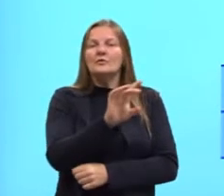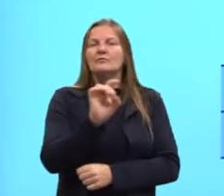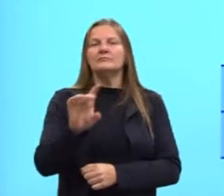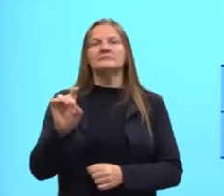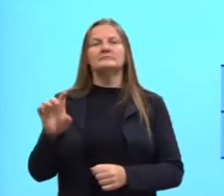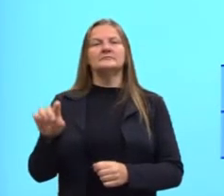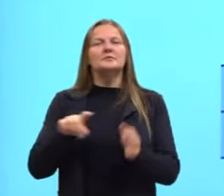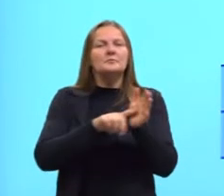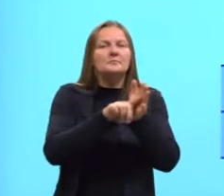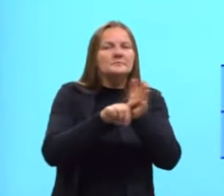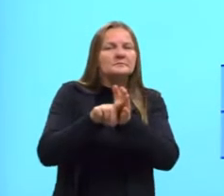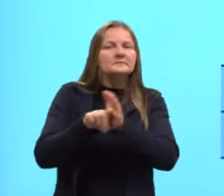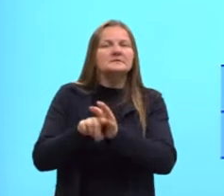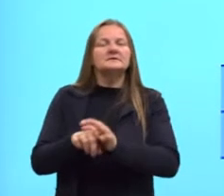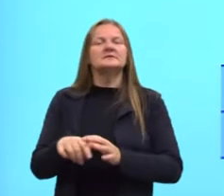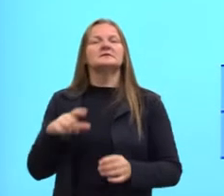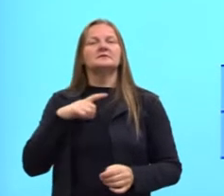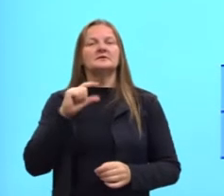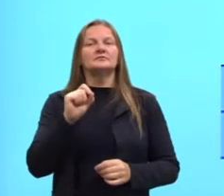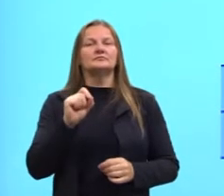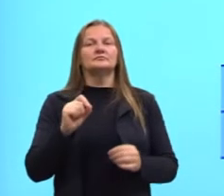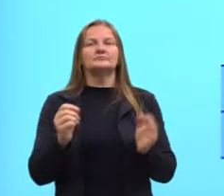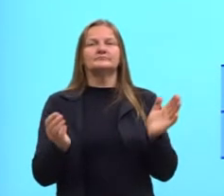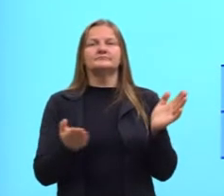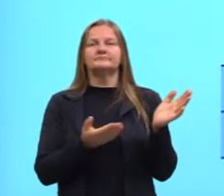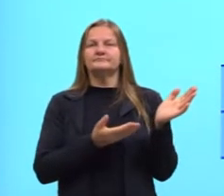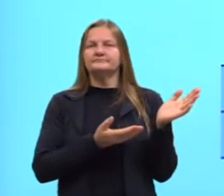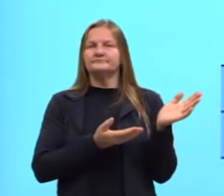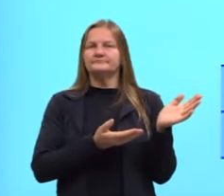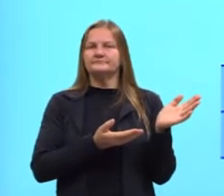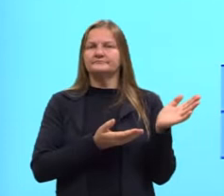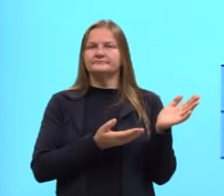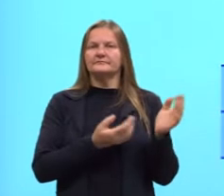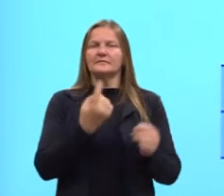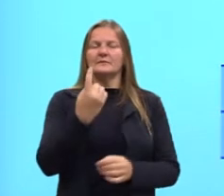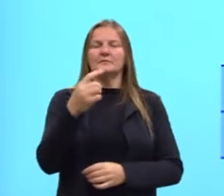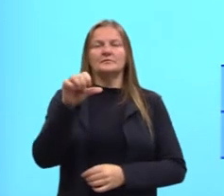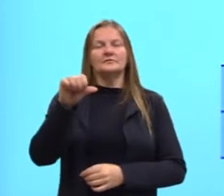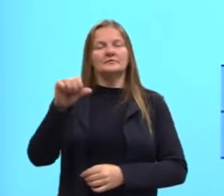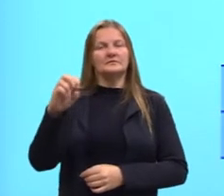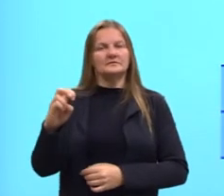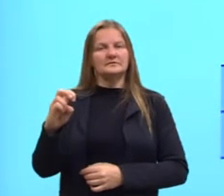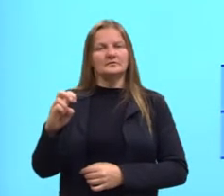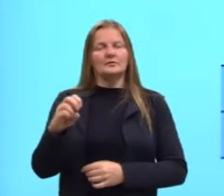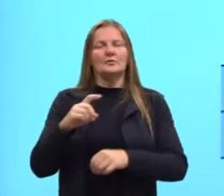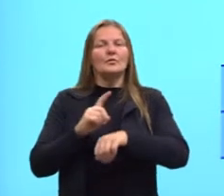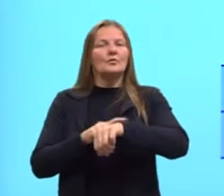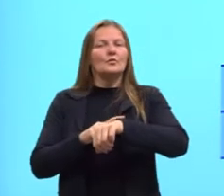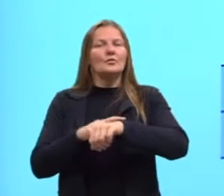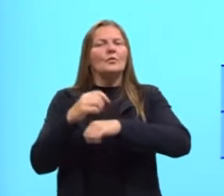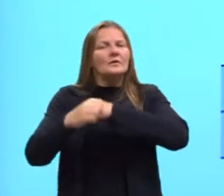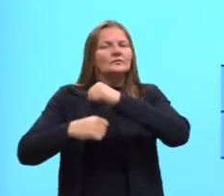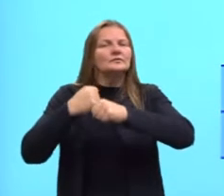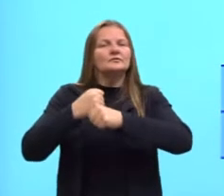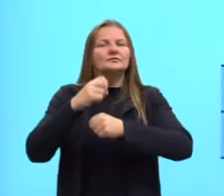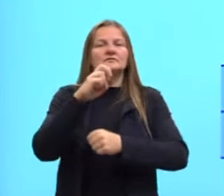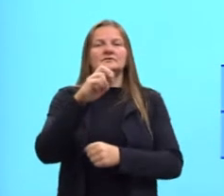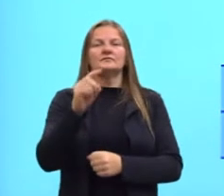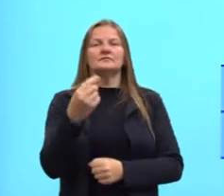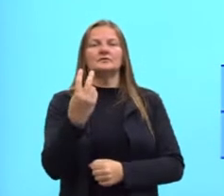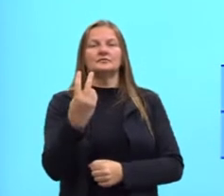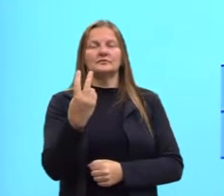cada ano de pesquisa nós temos o valor então de 1995 tempo de estudo de